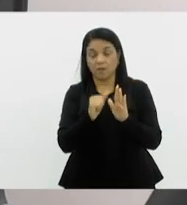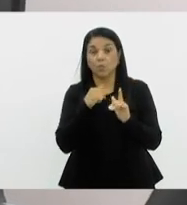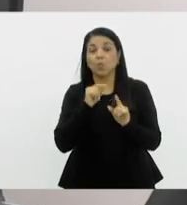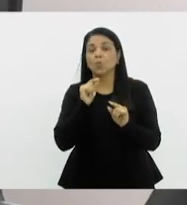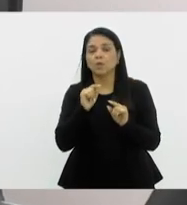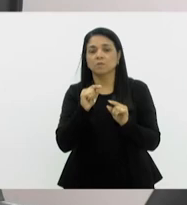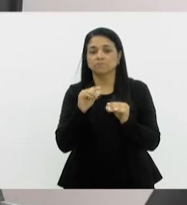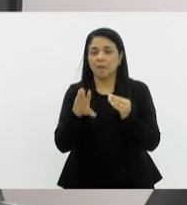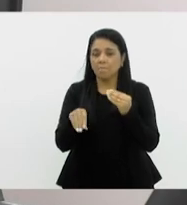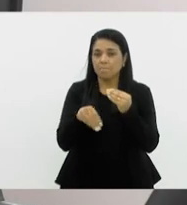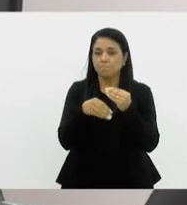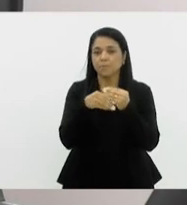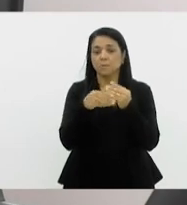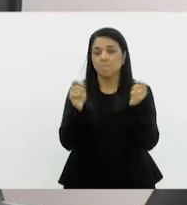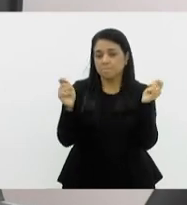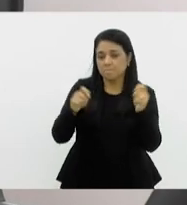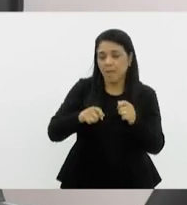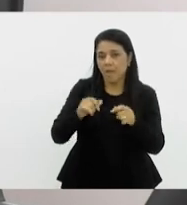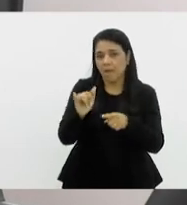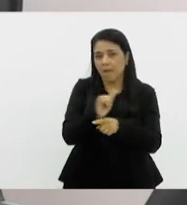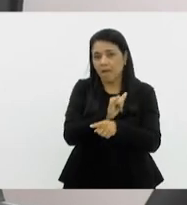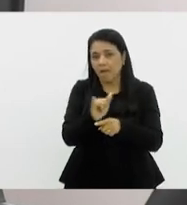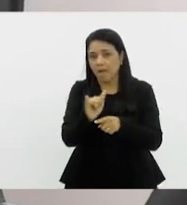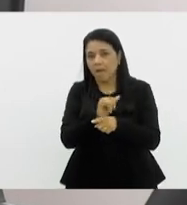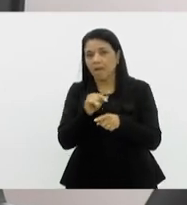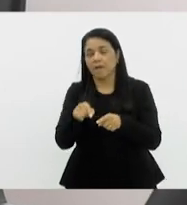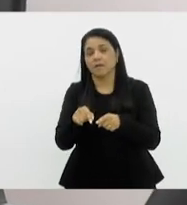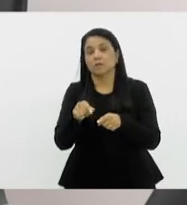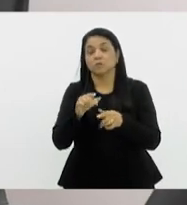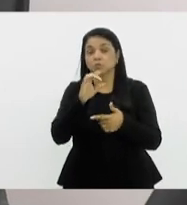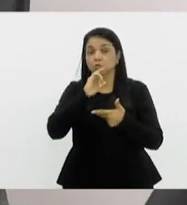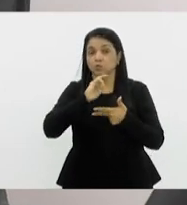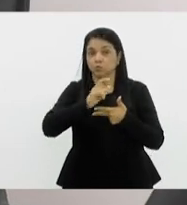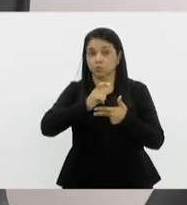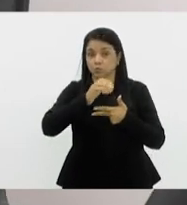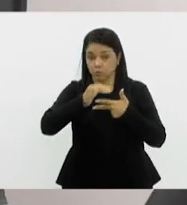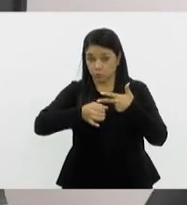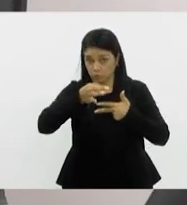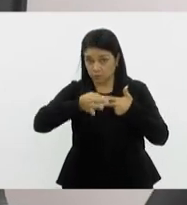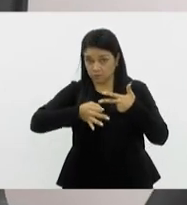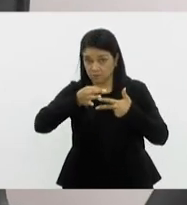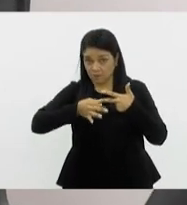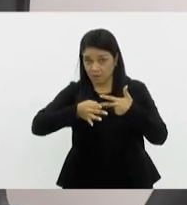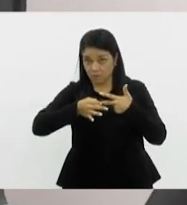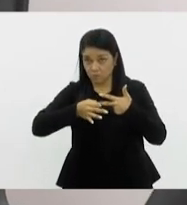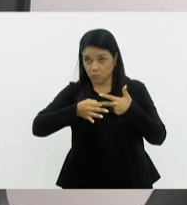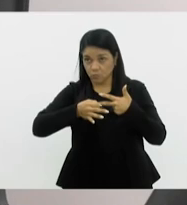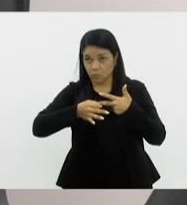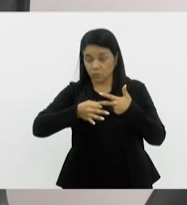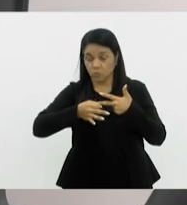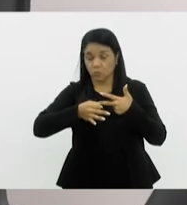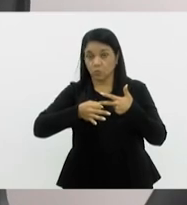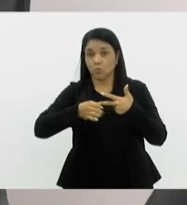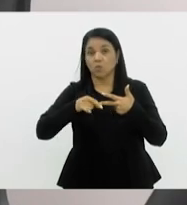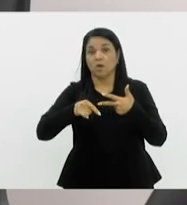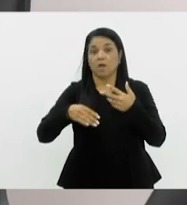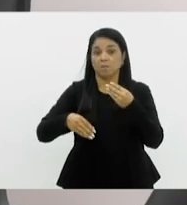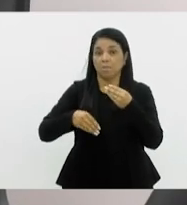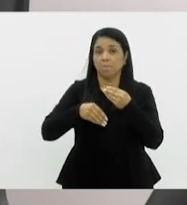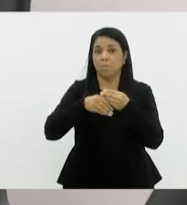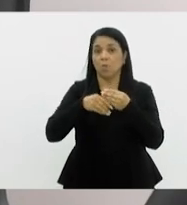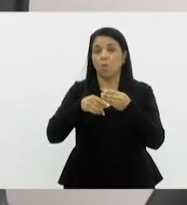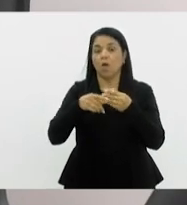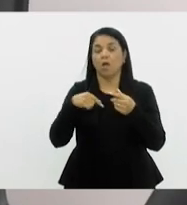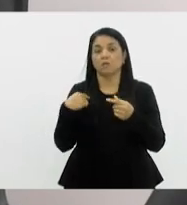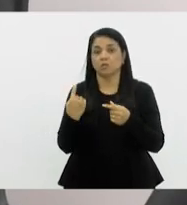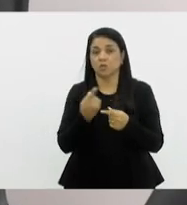uma possibilidade ao aplicador das medidas, que é o judiciário, que, em querendo fazer,